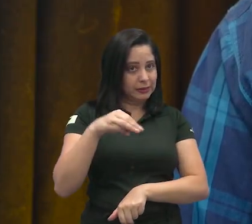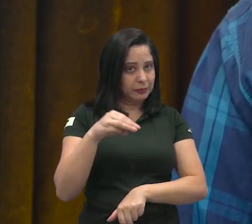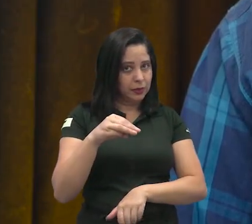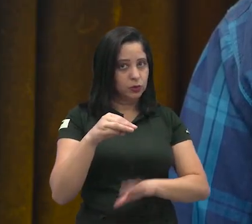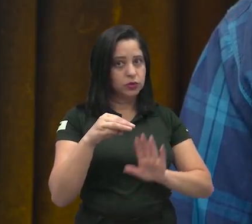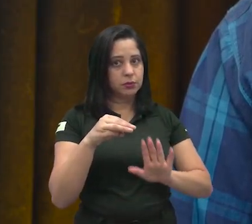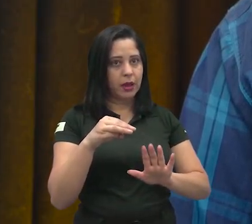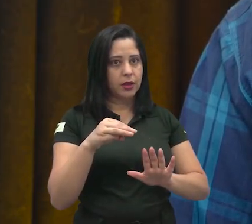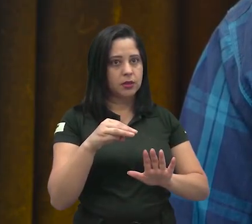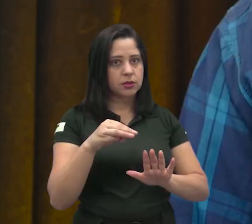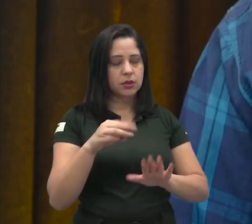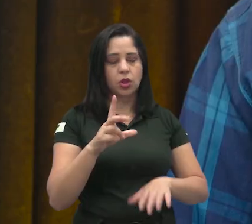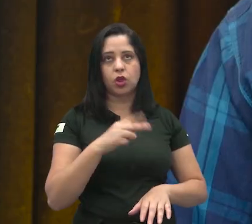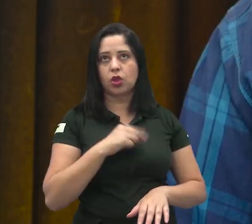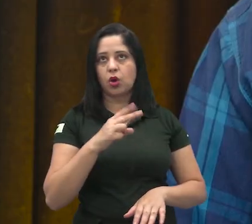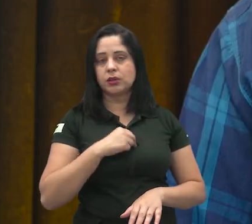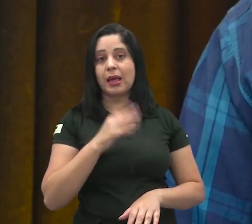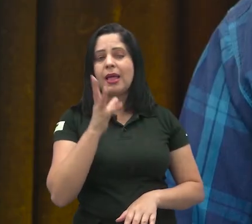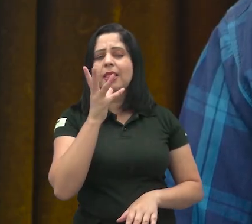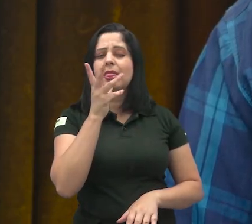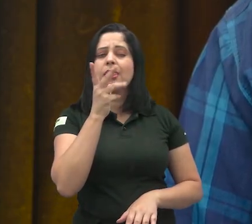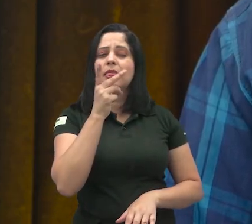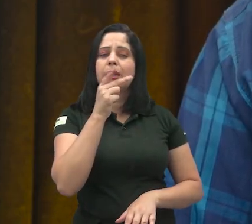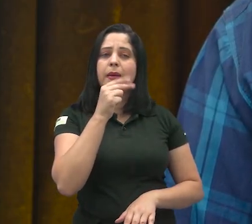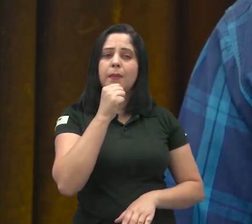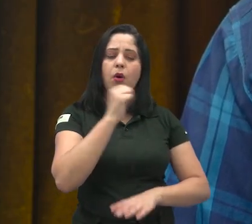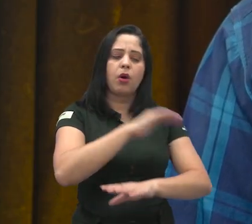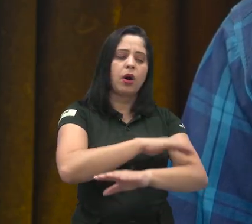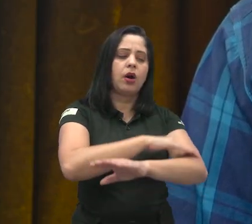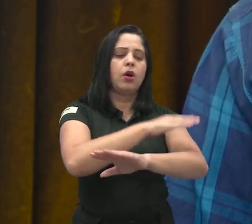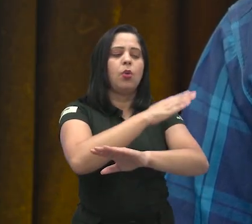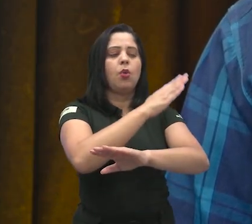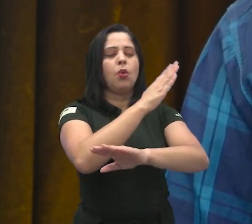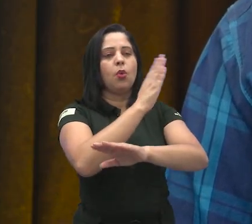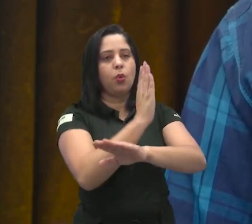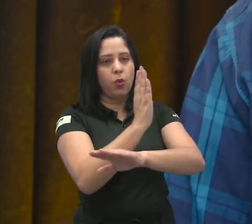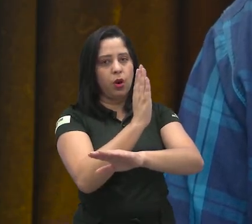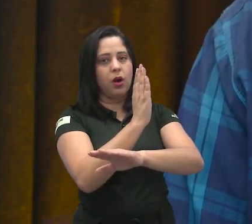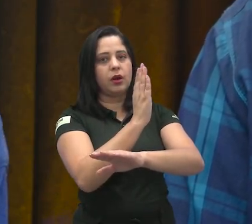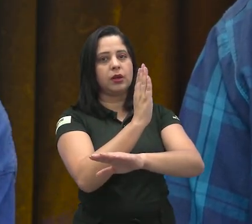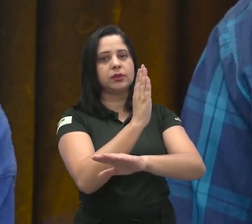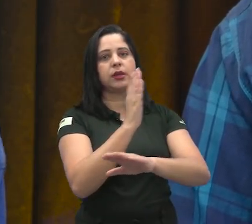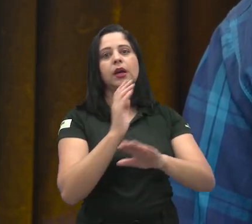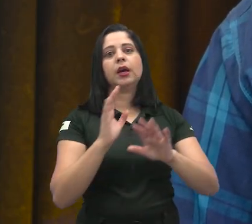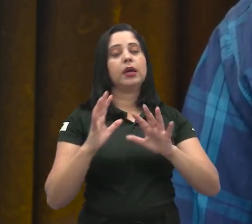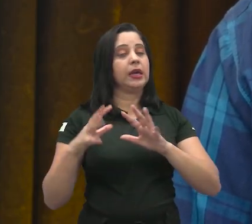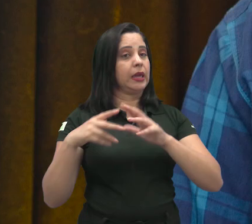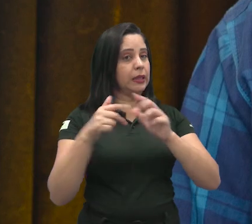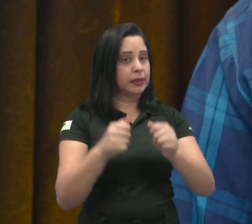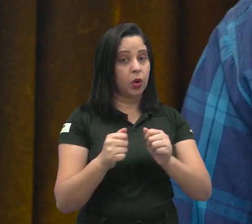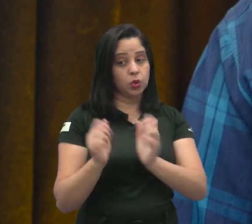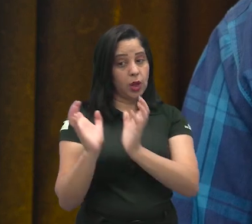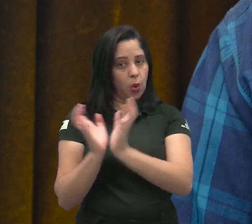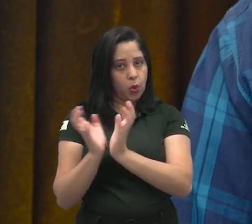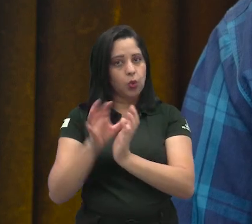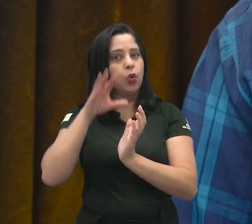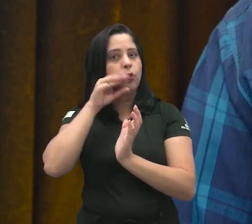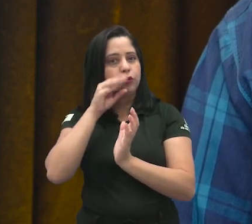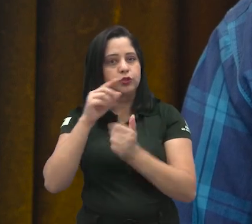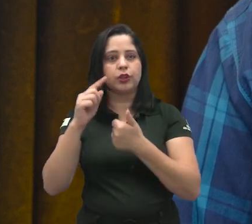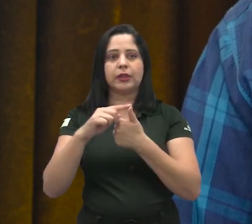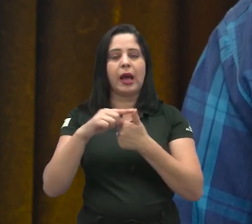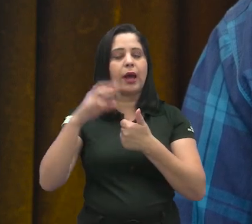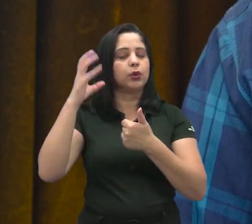gente toma a manhã inteira gravando. E todo um cuidado da parte técnica, o Vinícius, Rodrigo, Matheus, o